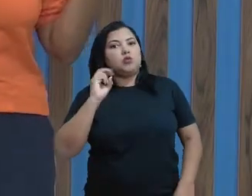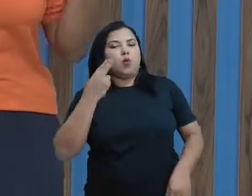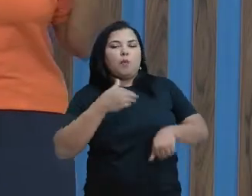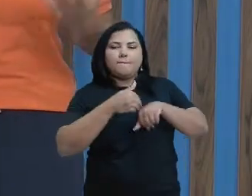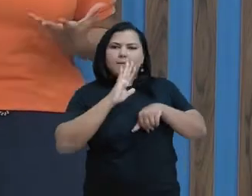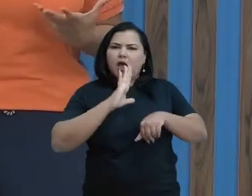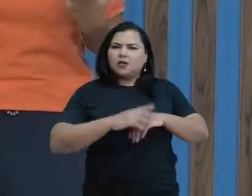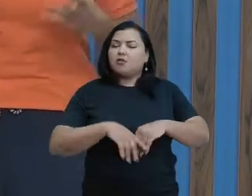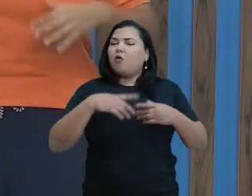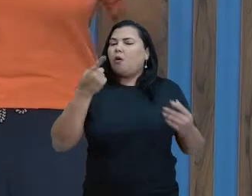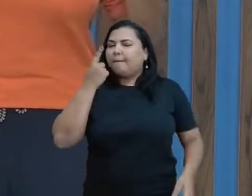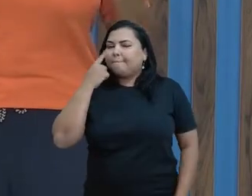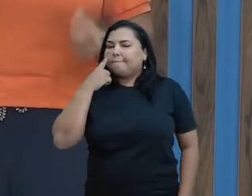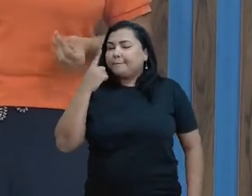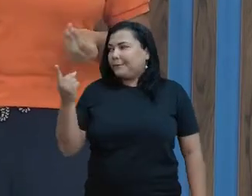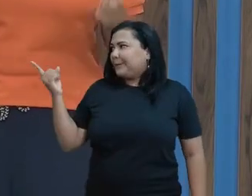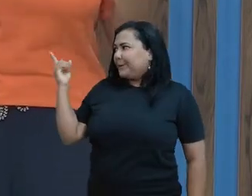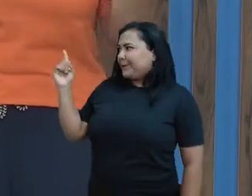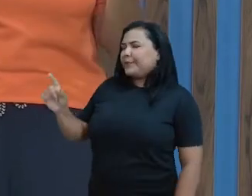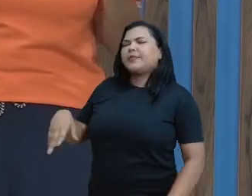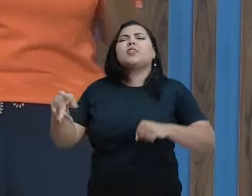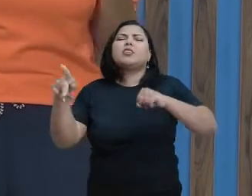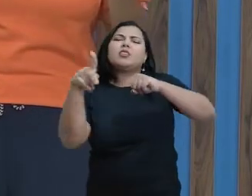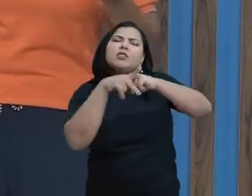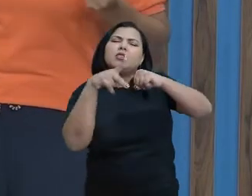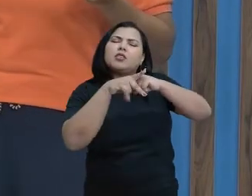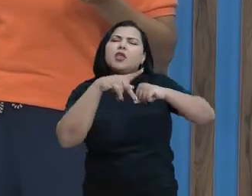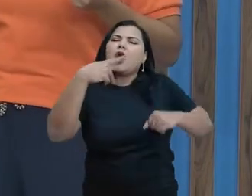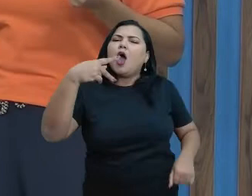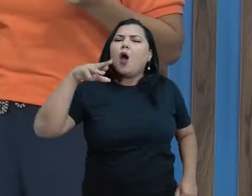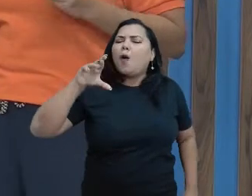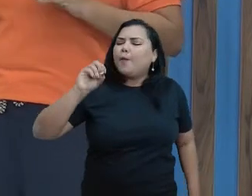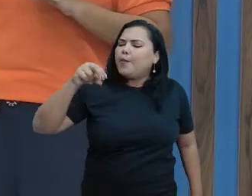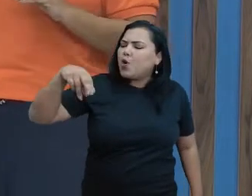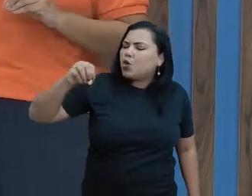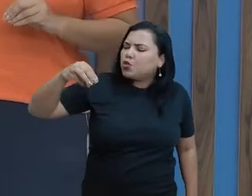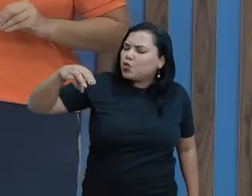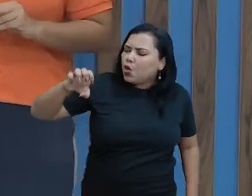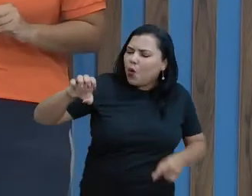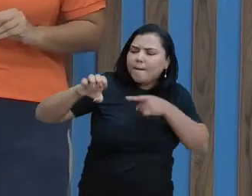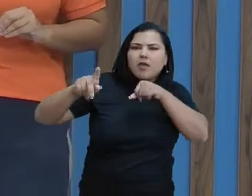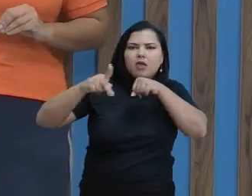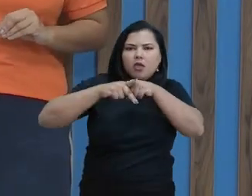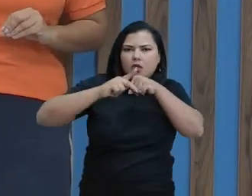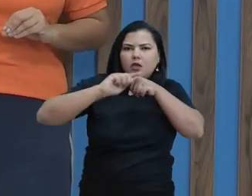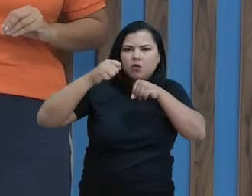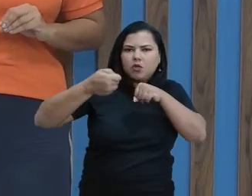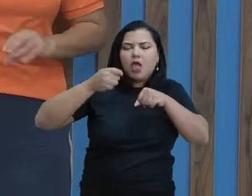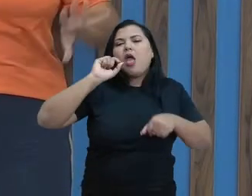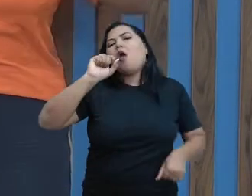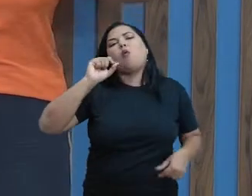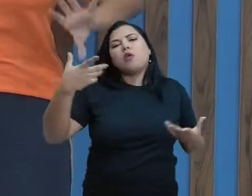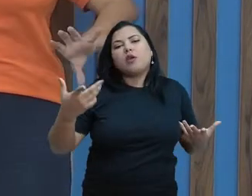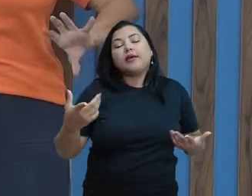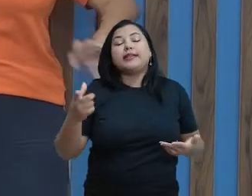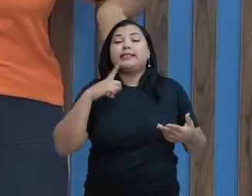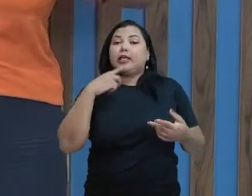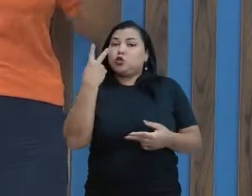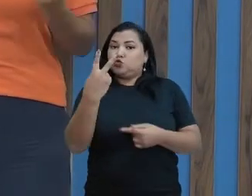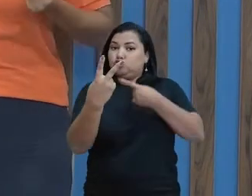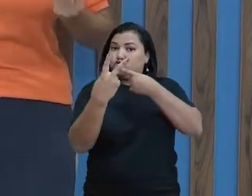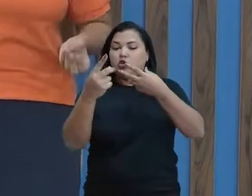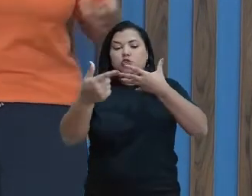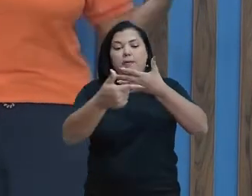são pronomes. São palavras importantíssimas. Por quê? Porque elas exercem duas funções: